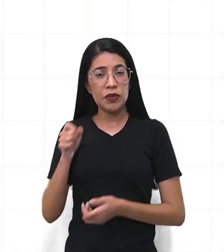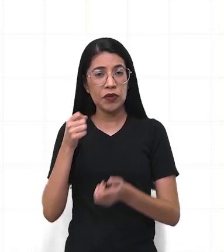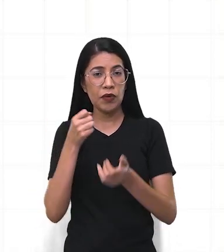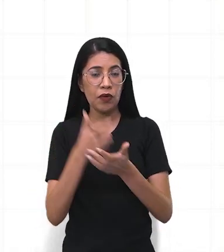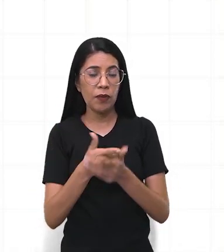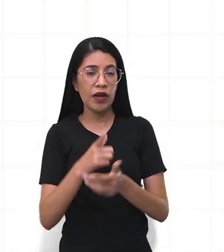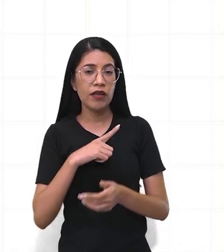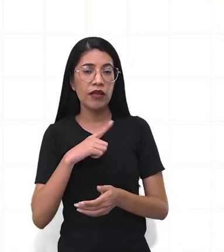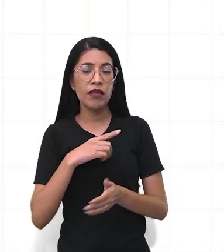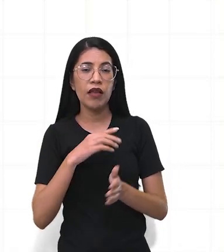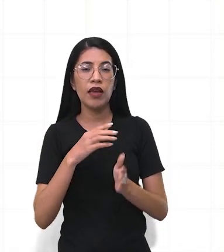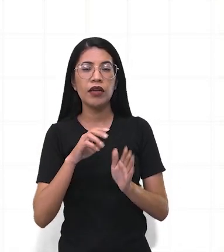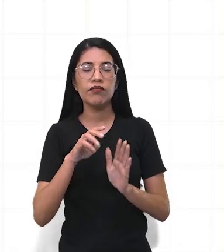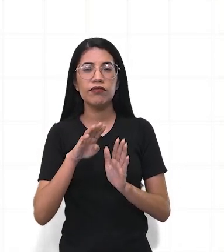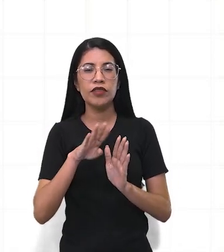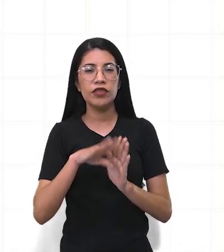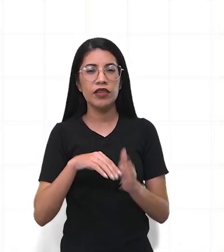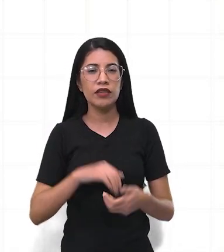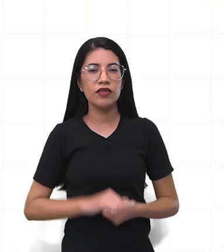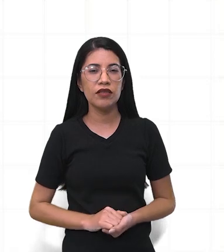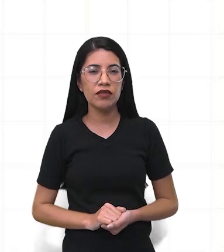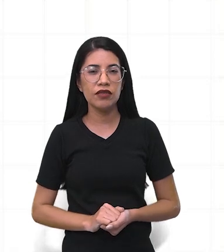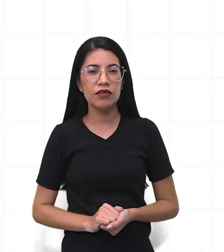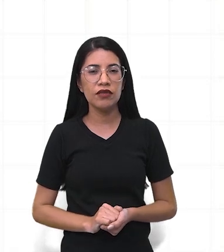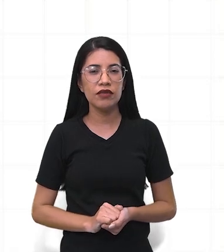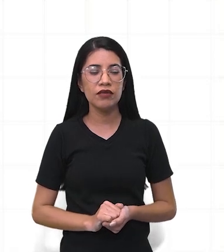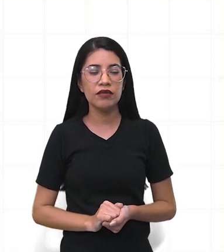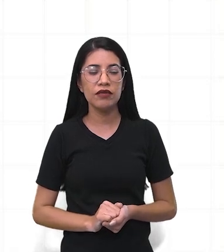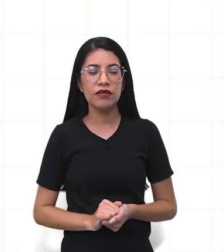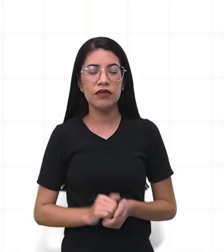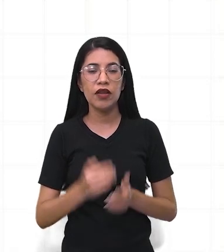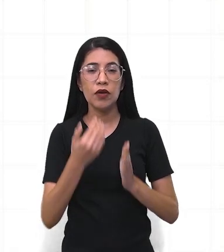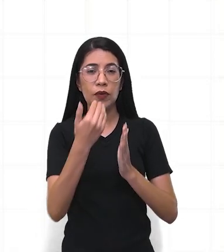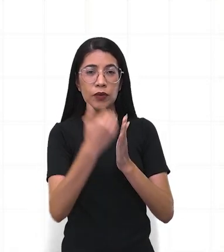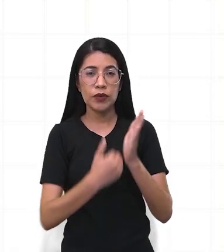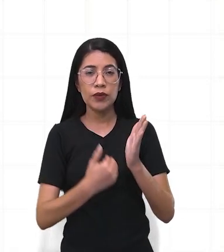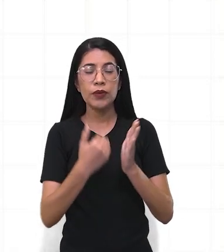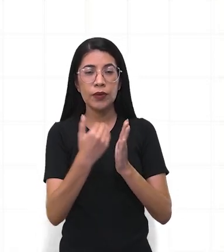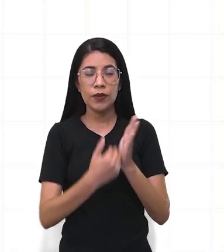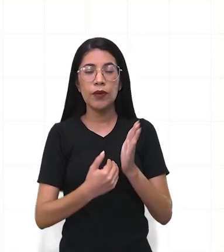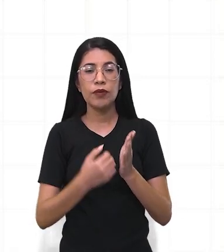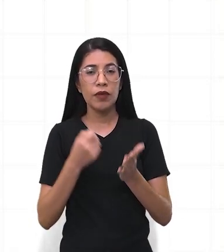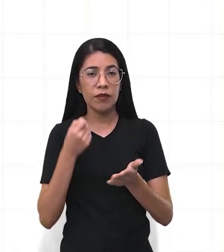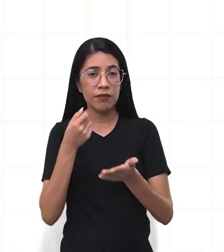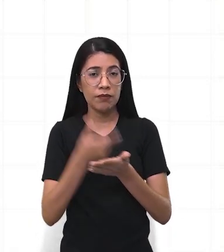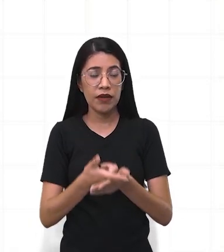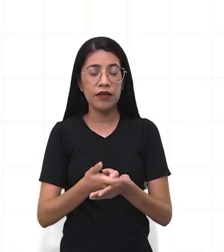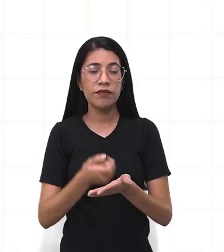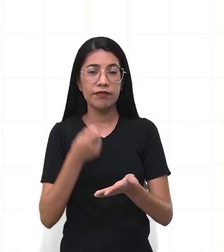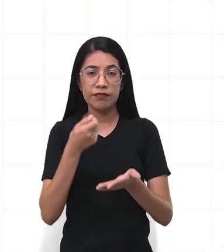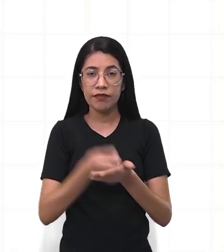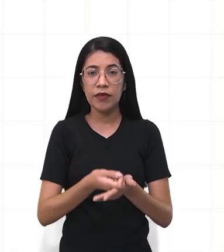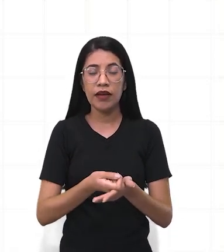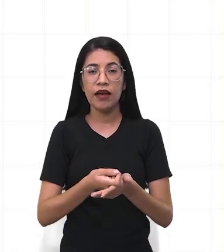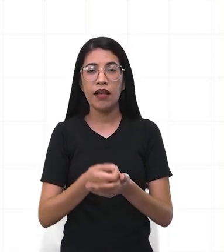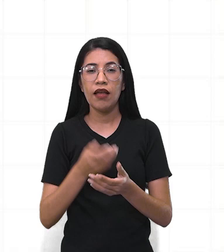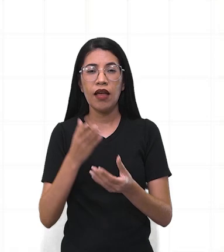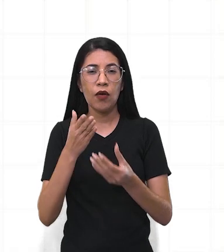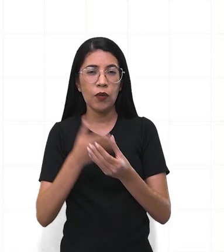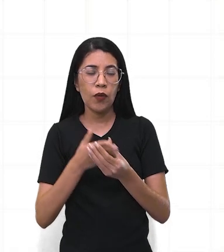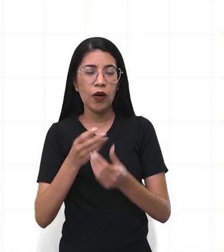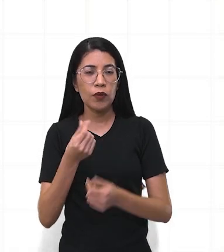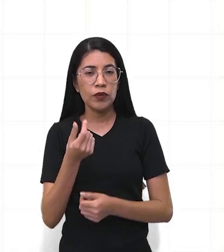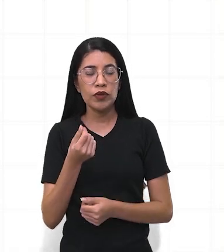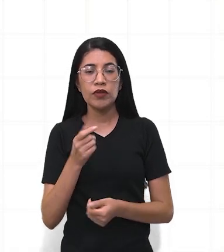desconto de 8% no pagamento à vista, qual será o